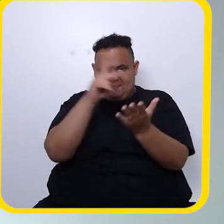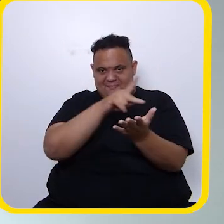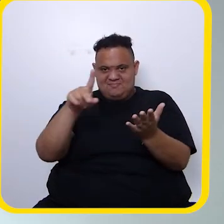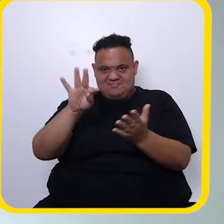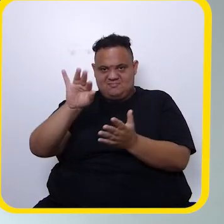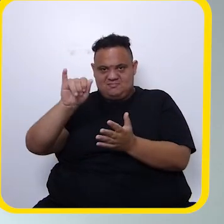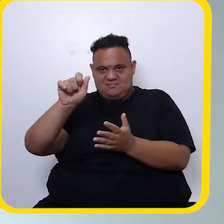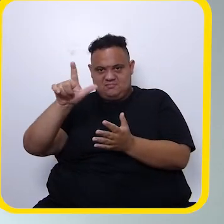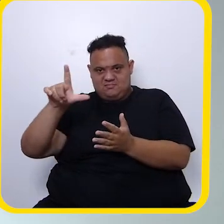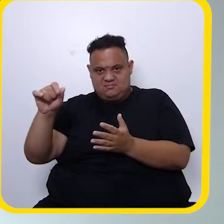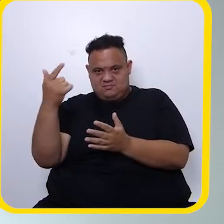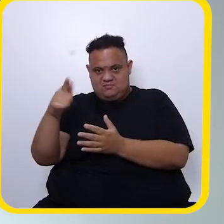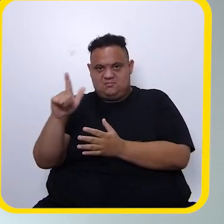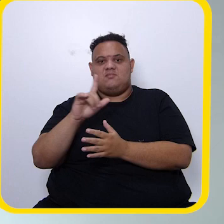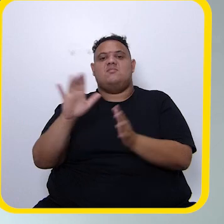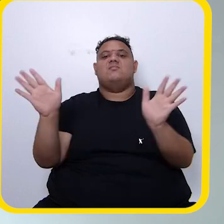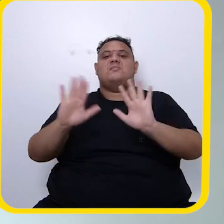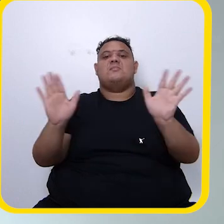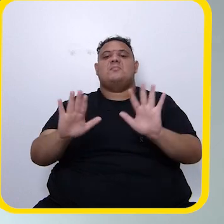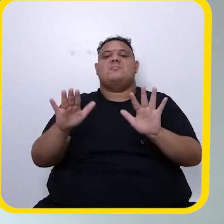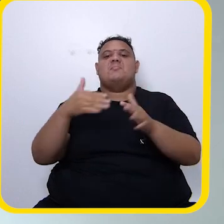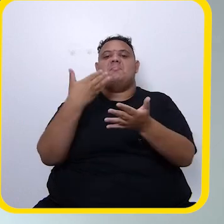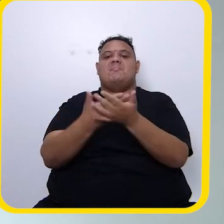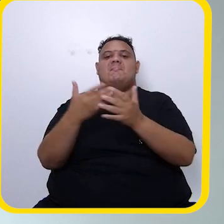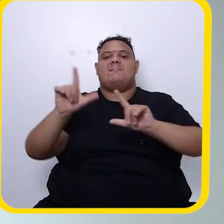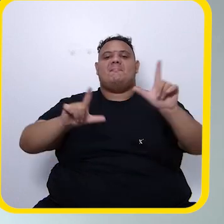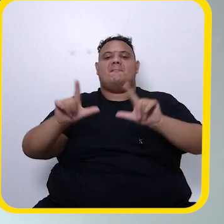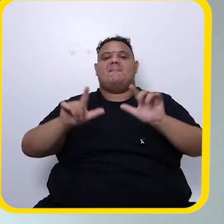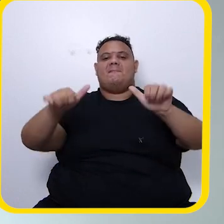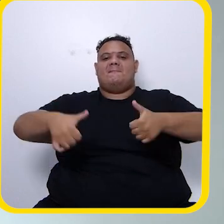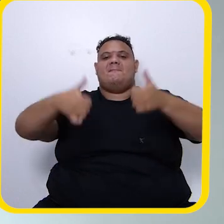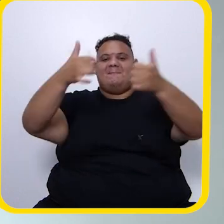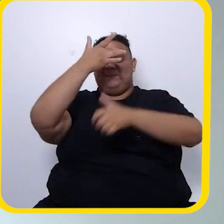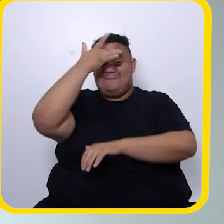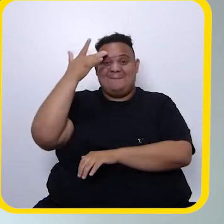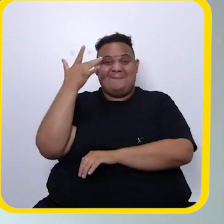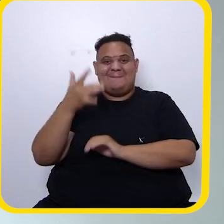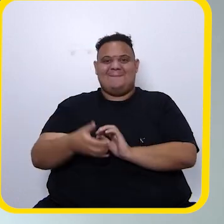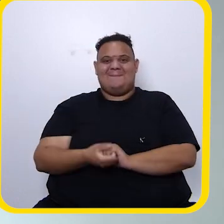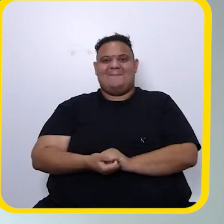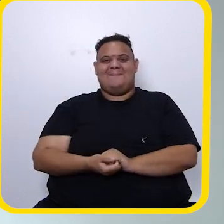do professor Tiago Augusto de Geografia e até a nossa próxima teleaula. Valeu, pessoal!